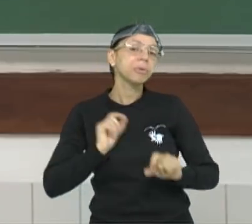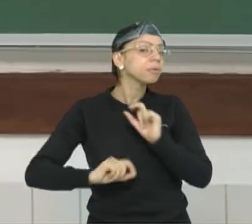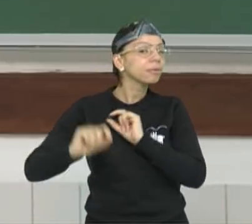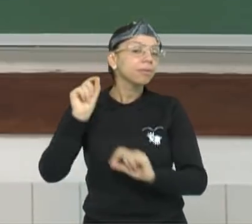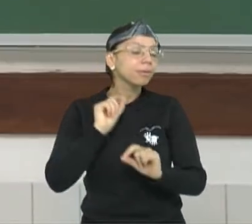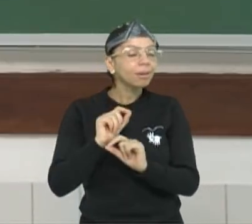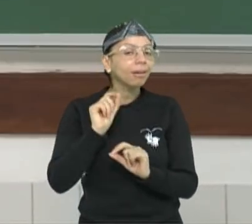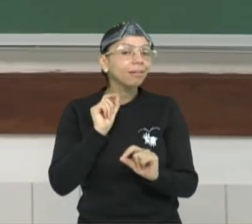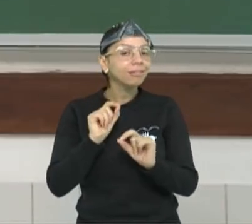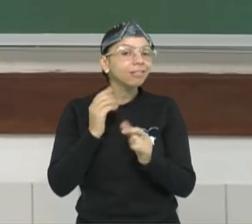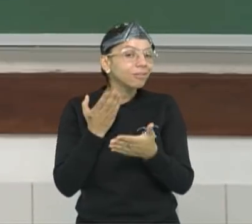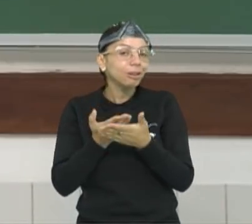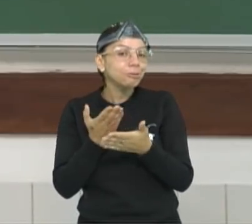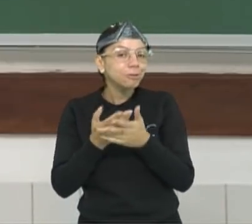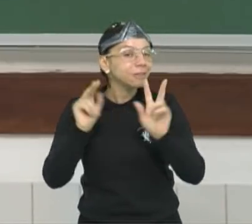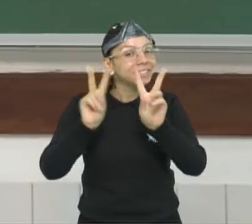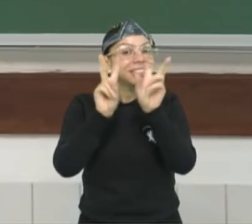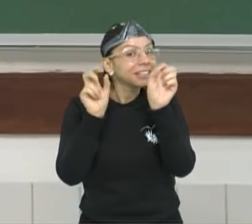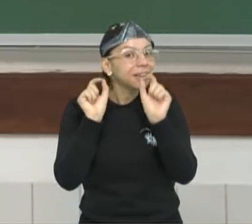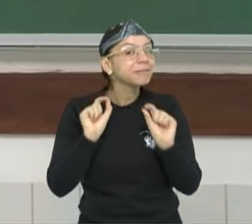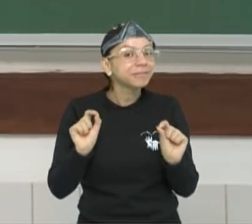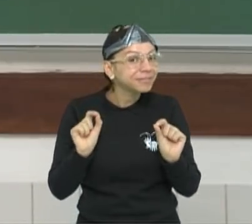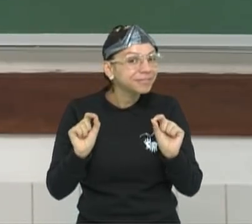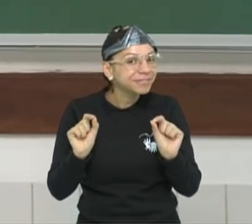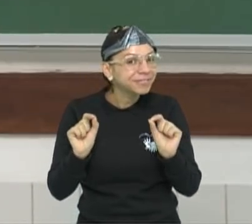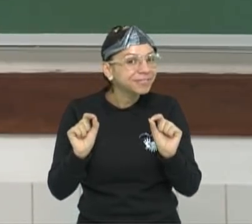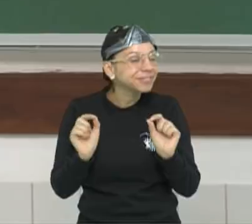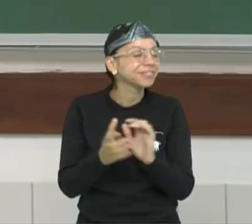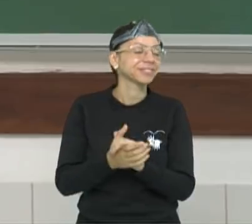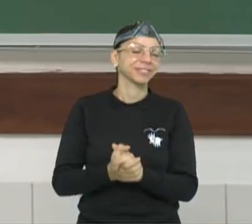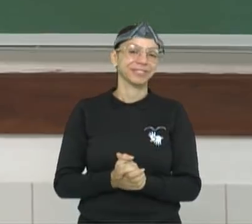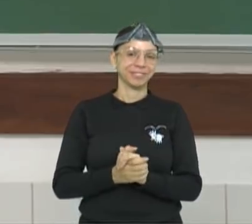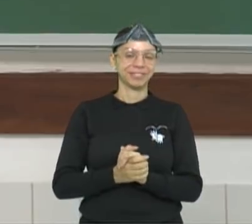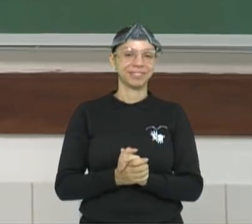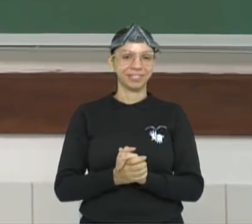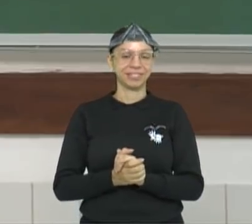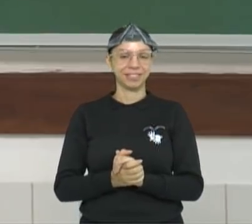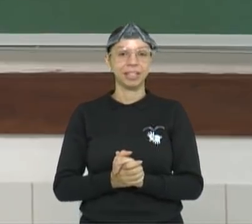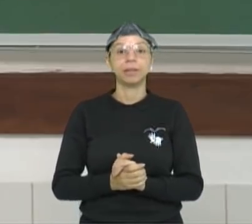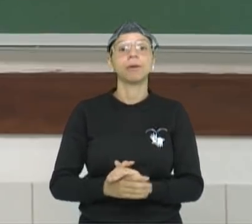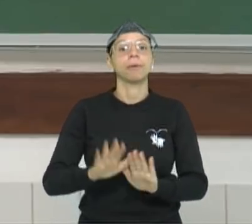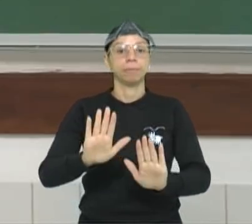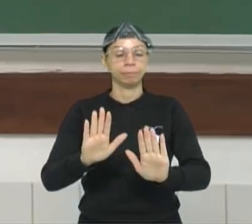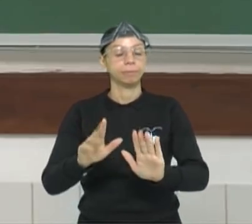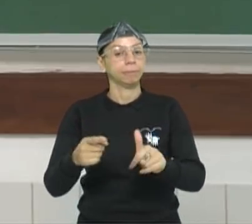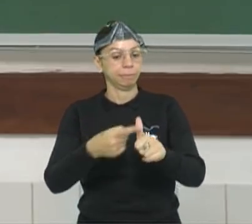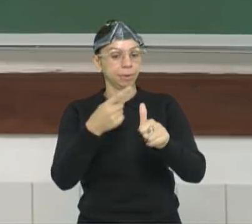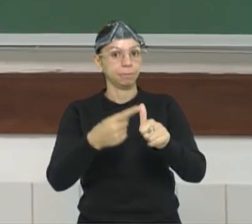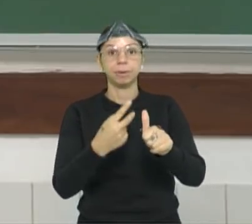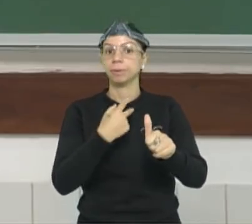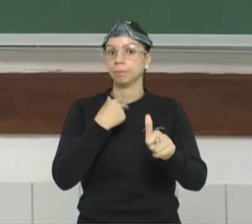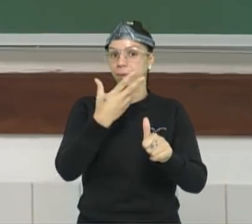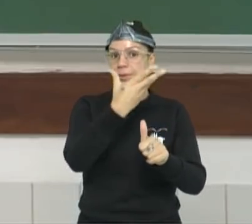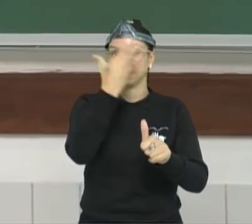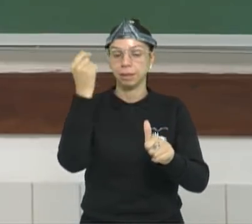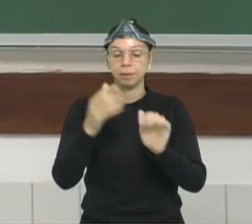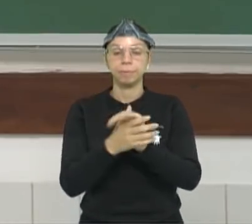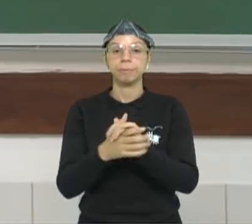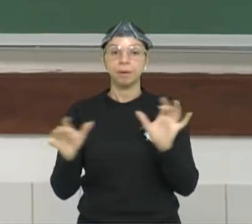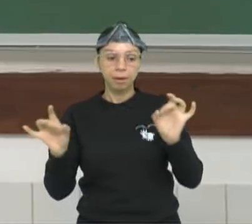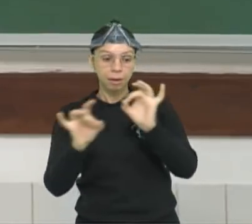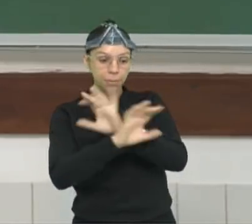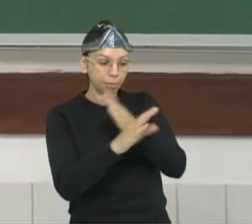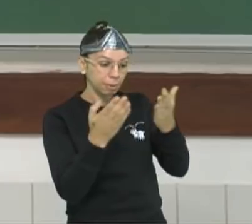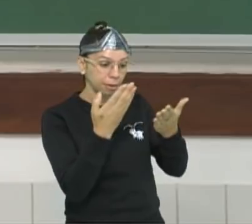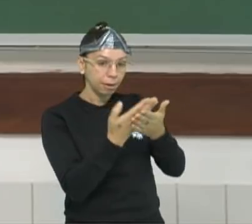hoje? Você tem alguma ideia do que a gente vai ver? Vamos já vai descobrir. O que você não pode esquecer? Depois de terminar a aula, clica